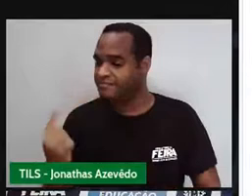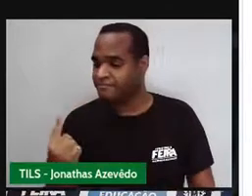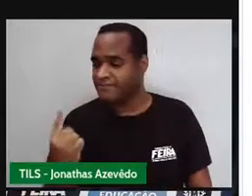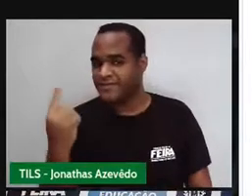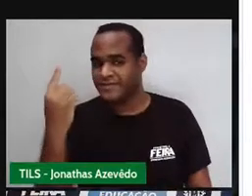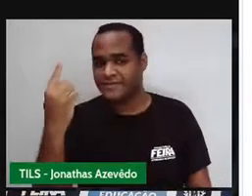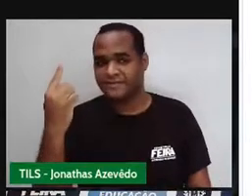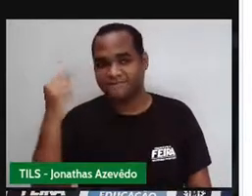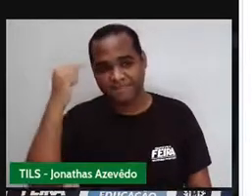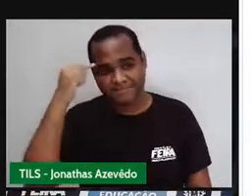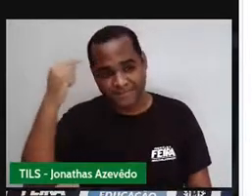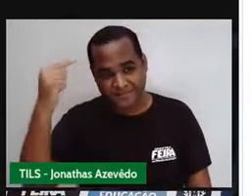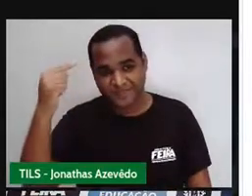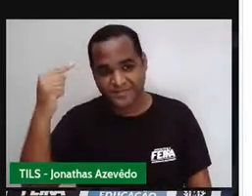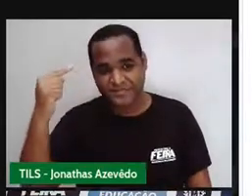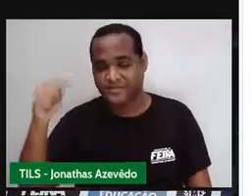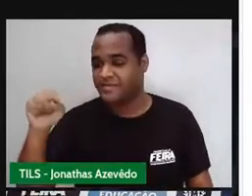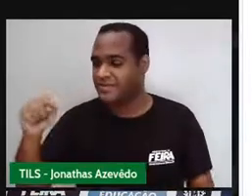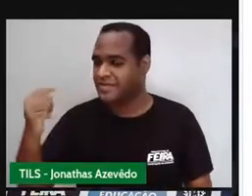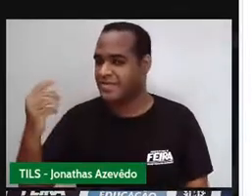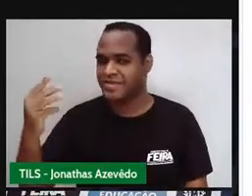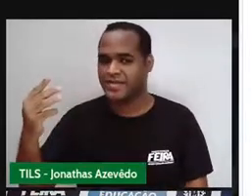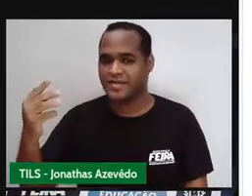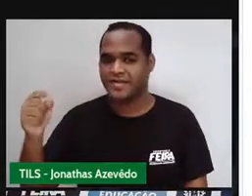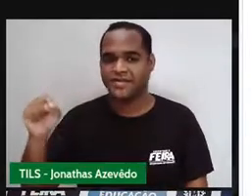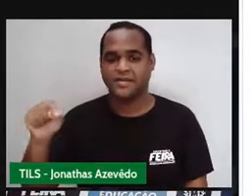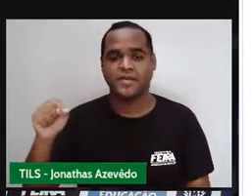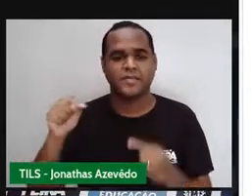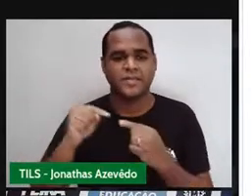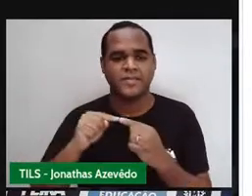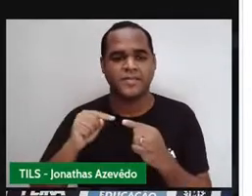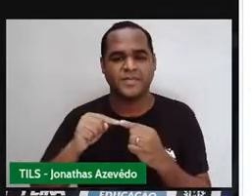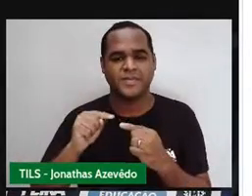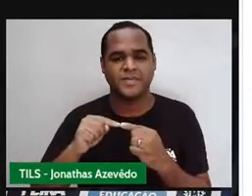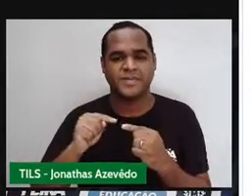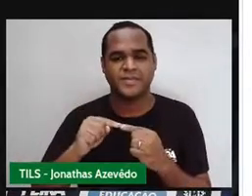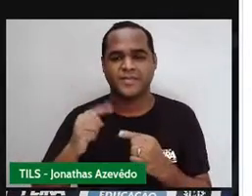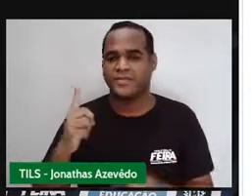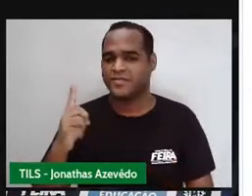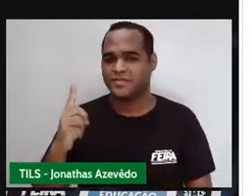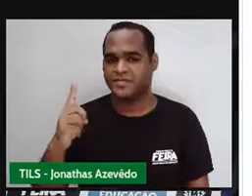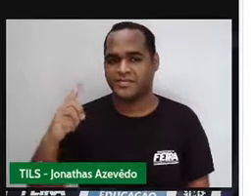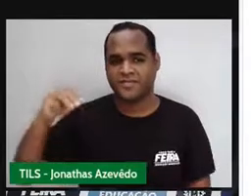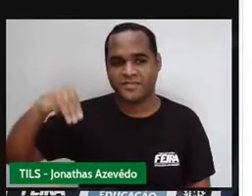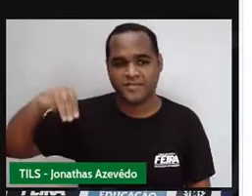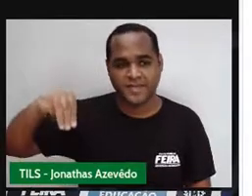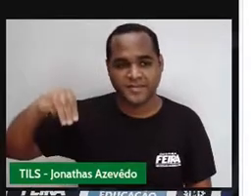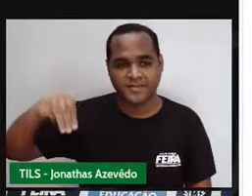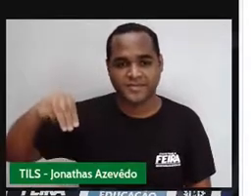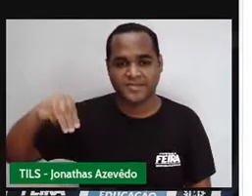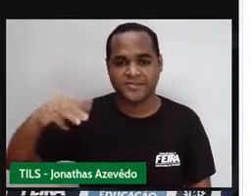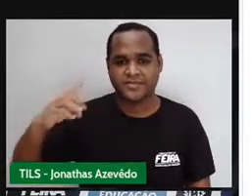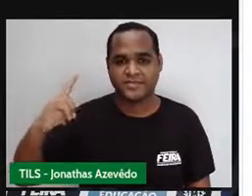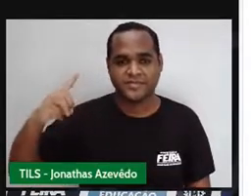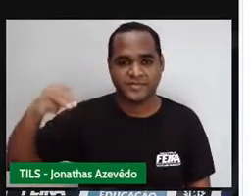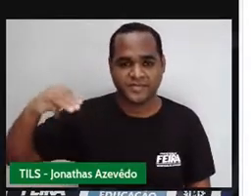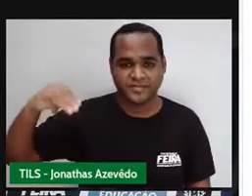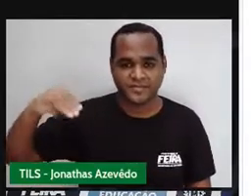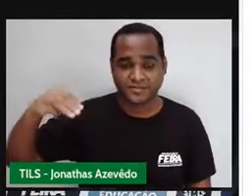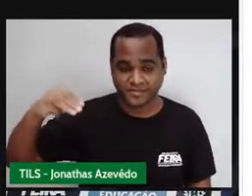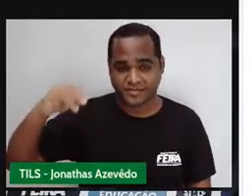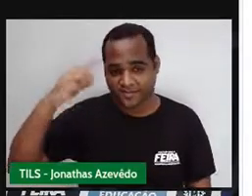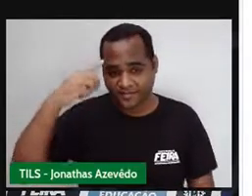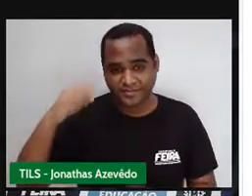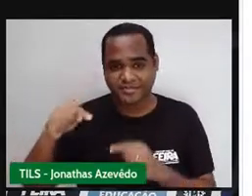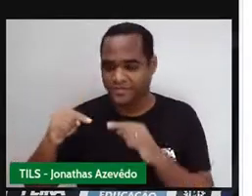o x altura na largura essa parede Zinho aqui do banheiro